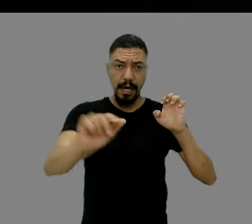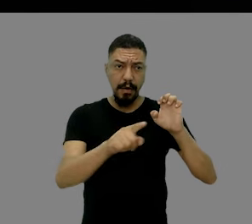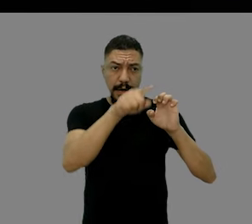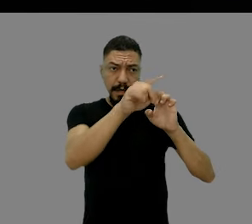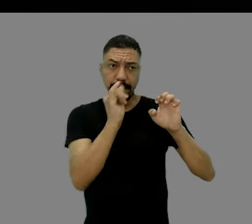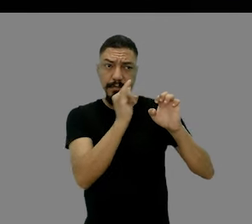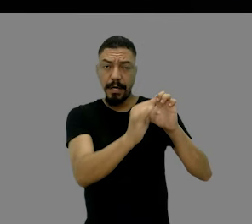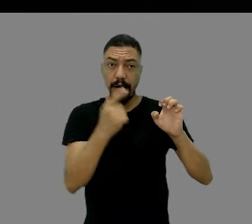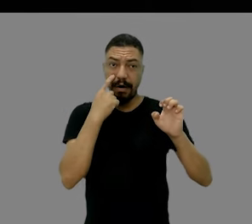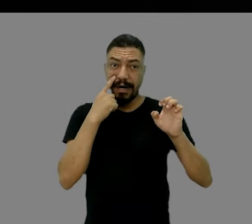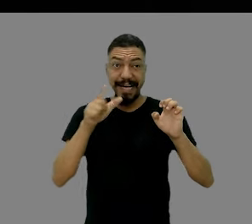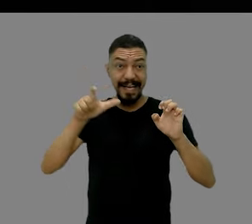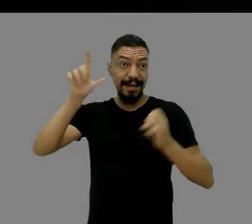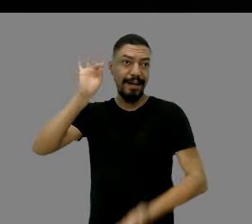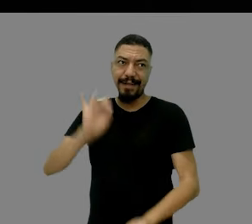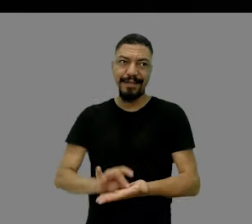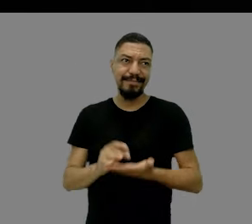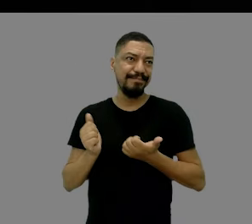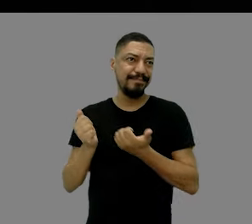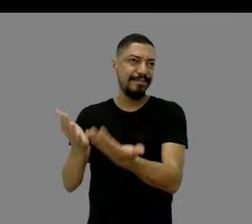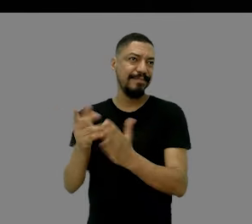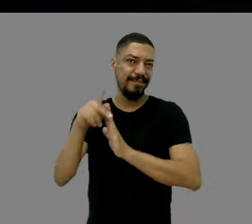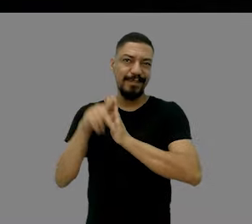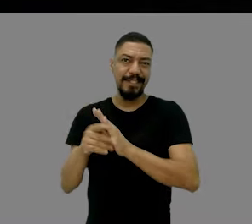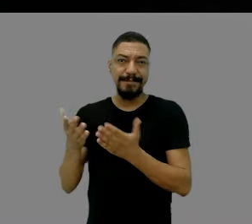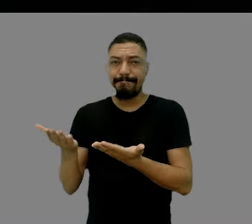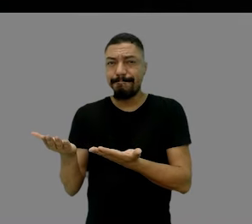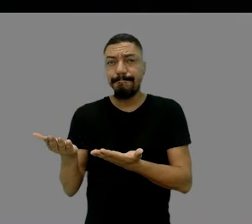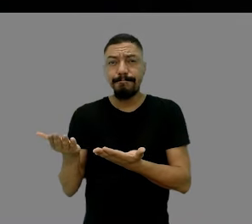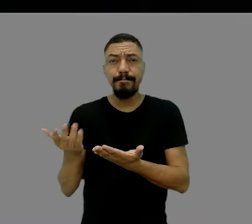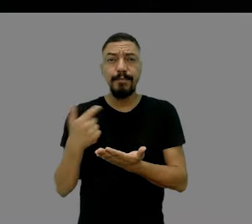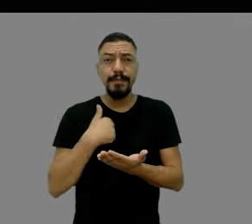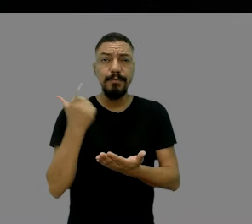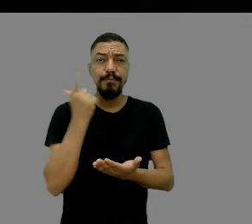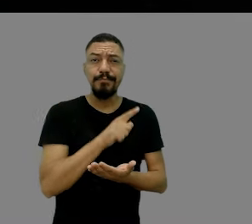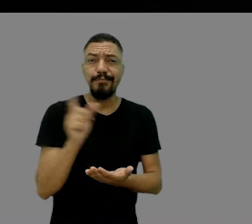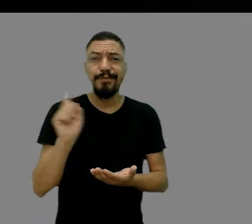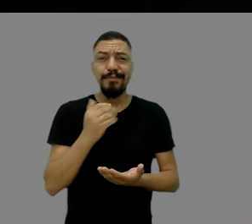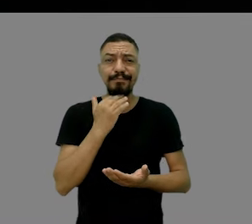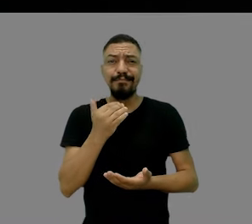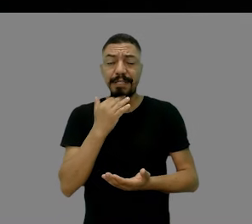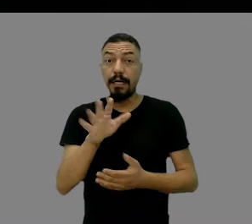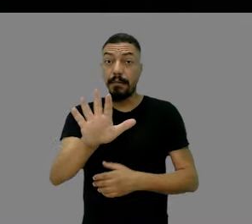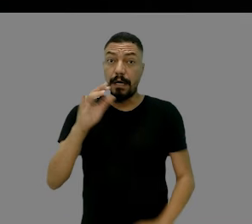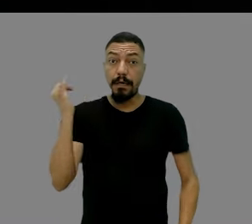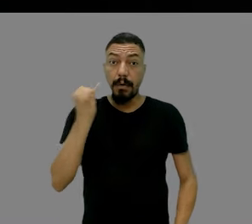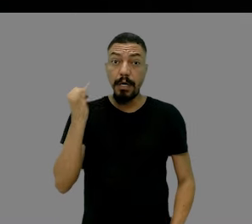não consigo, e é muito importante essa bolsa chegar, então essa exceção, ela vem com uma